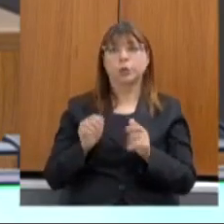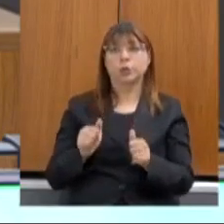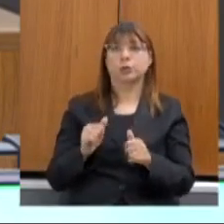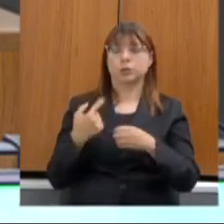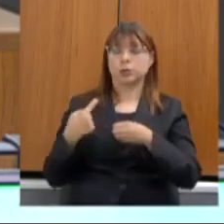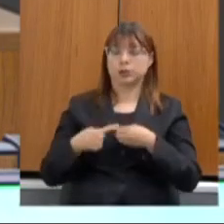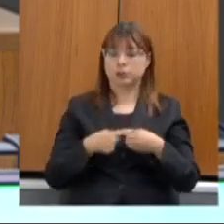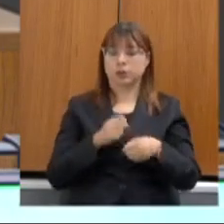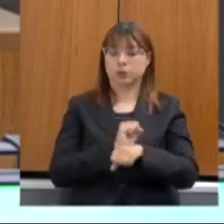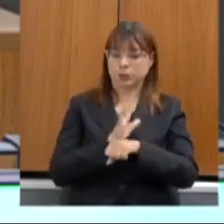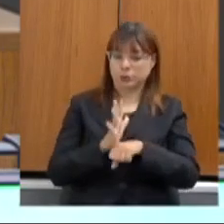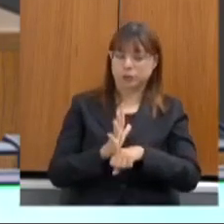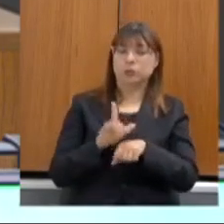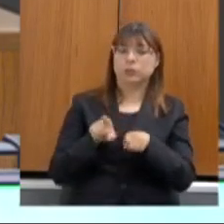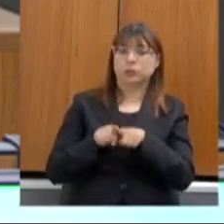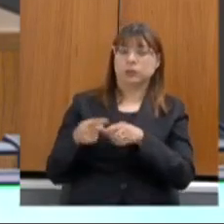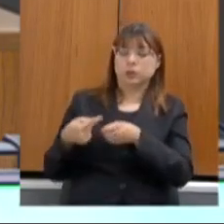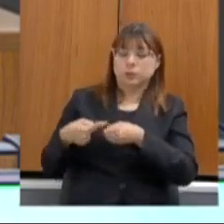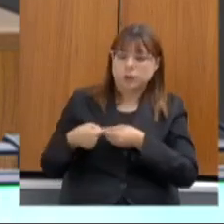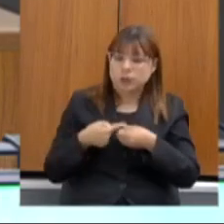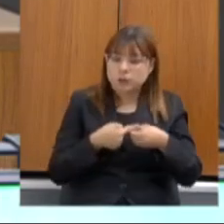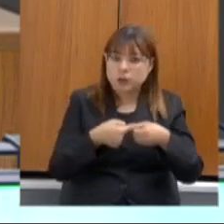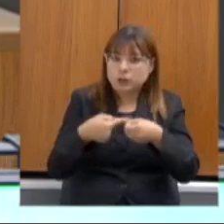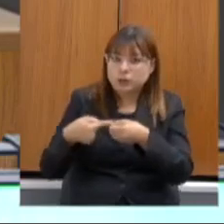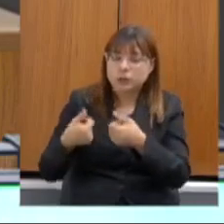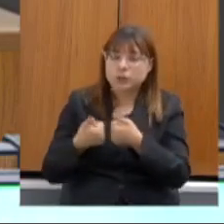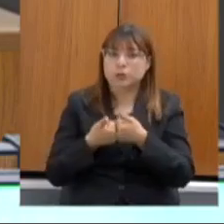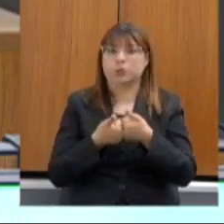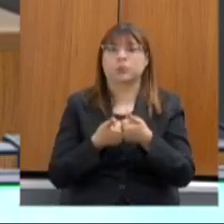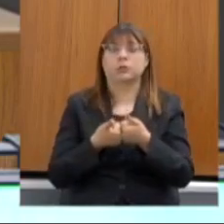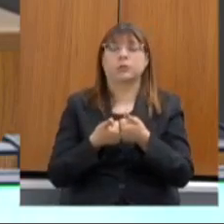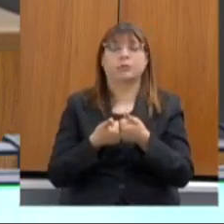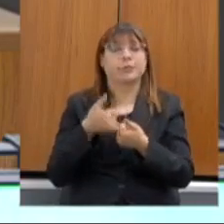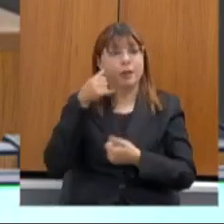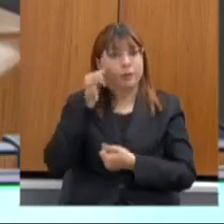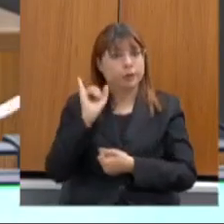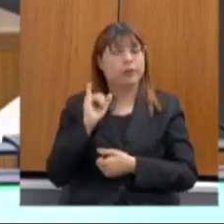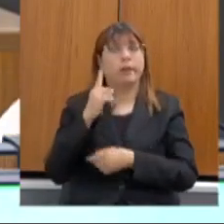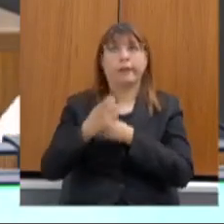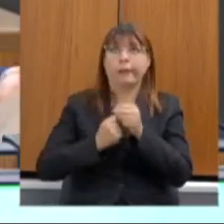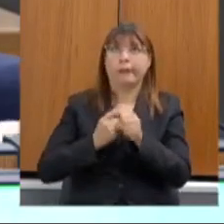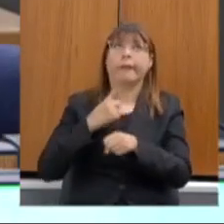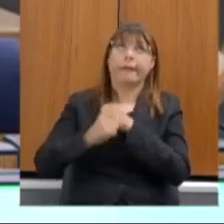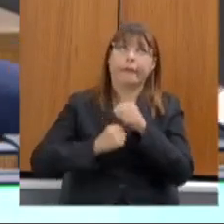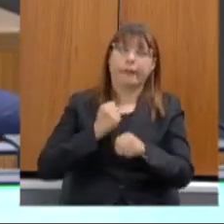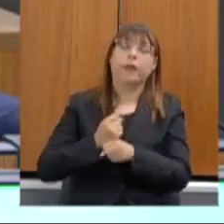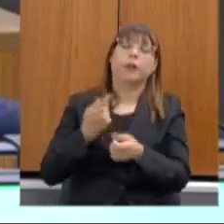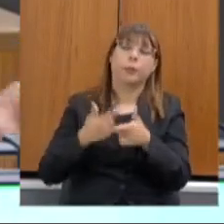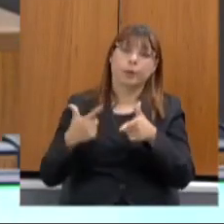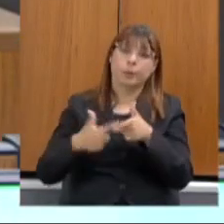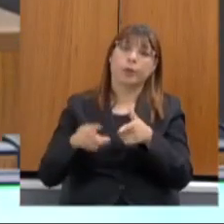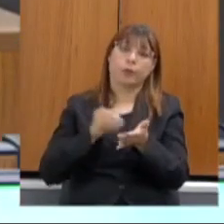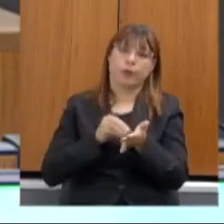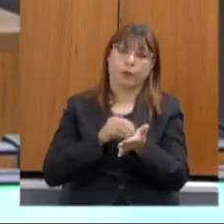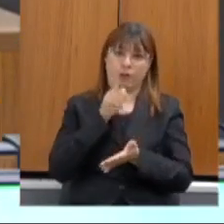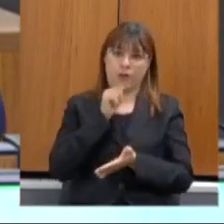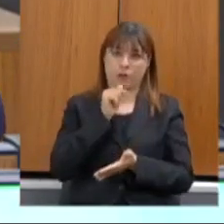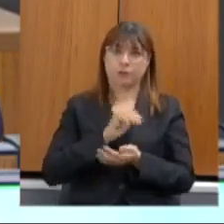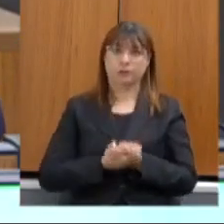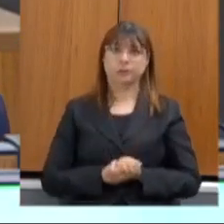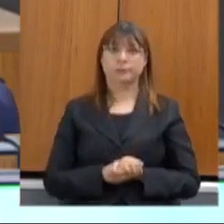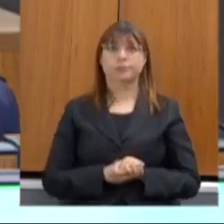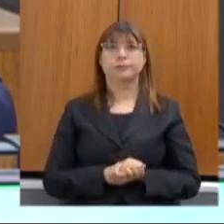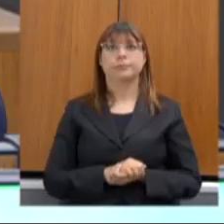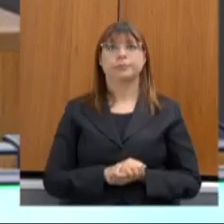do Entorno e Montes Claros deixem de ter anualmente e da falta de água pode passar por favor tá